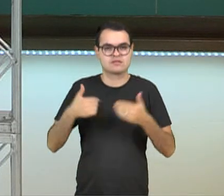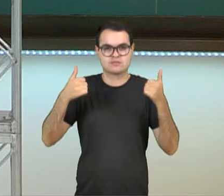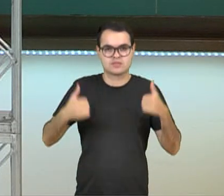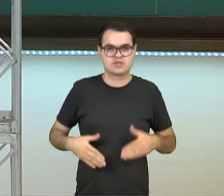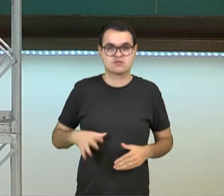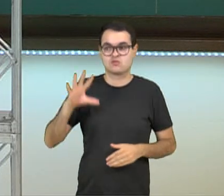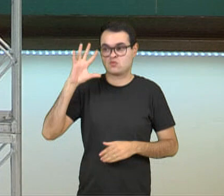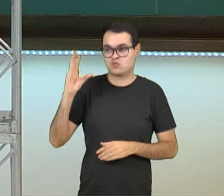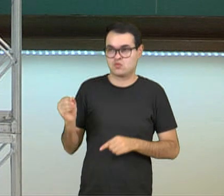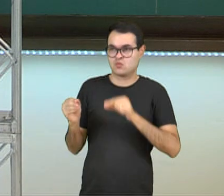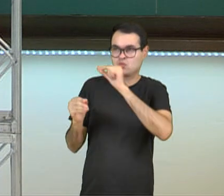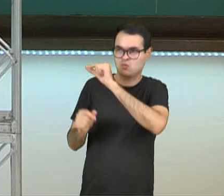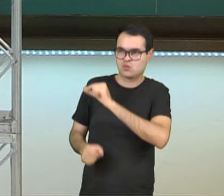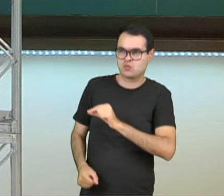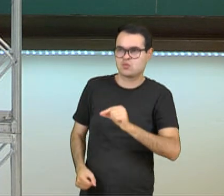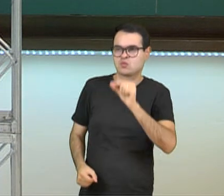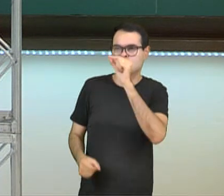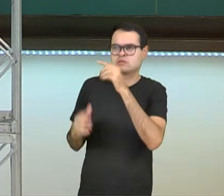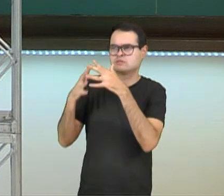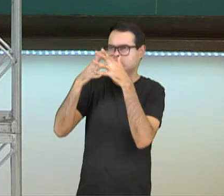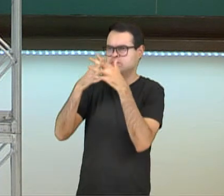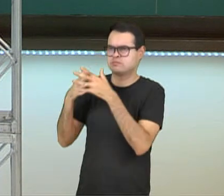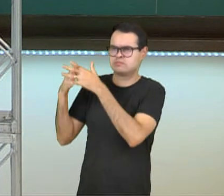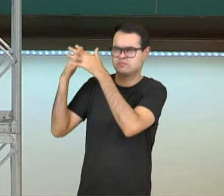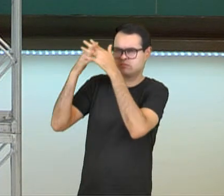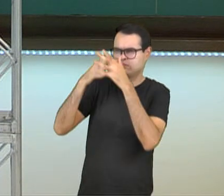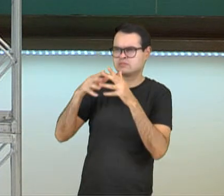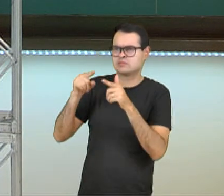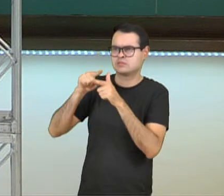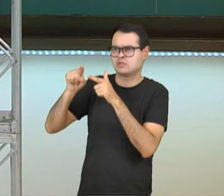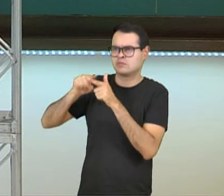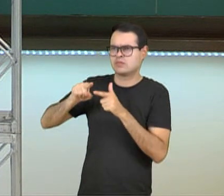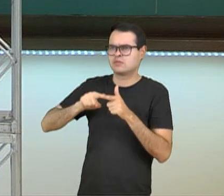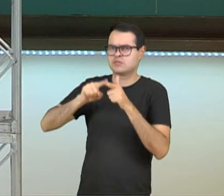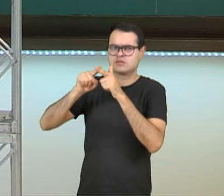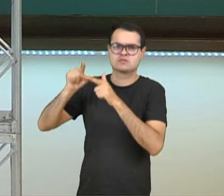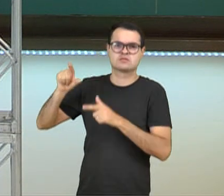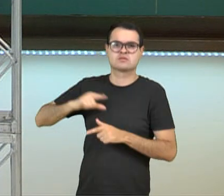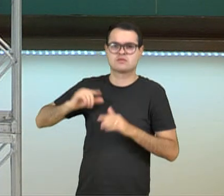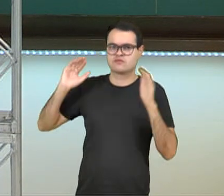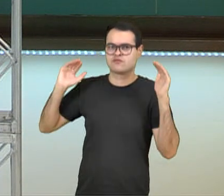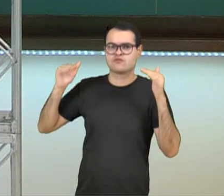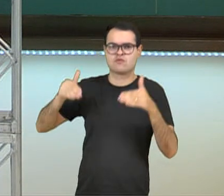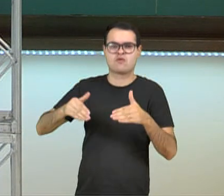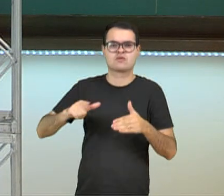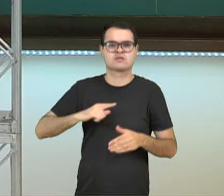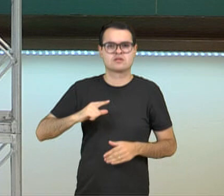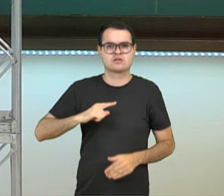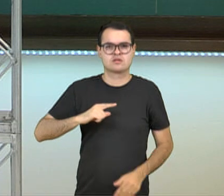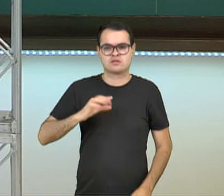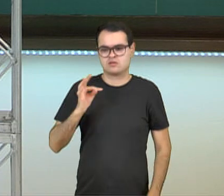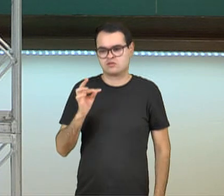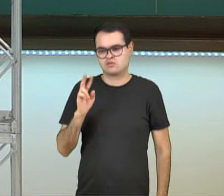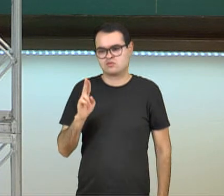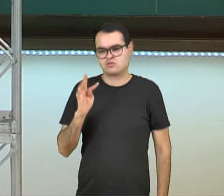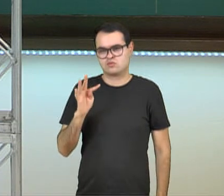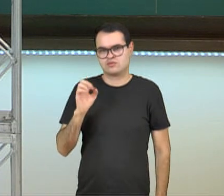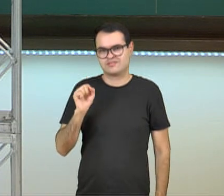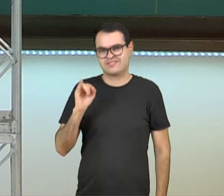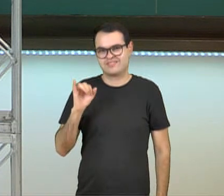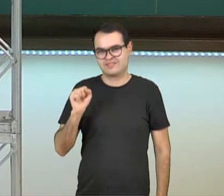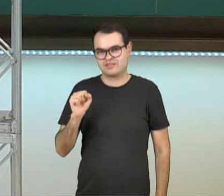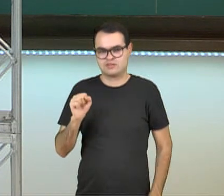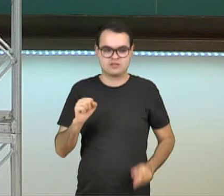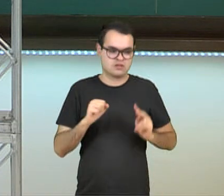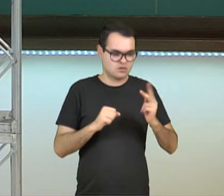sobre os conflitos existentes no continente africano, tá? Em especial ali sobre os Tutsis e